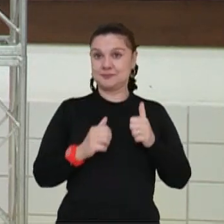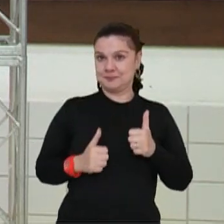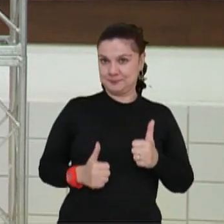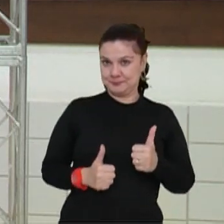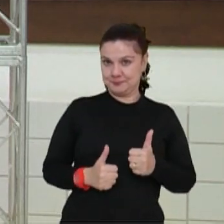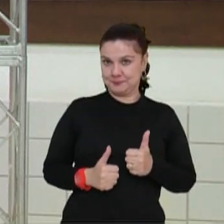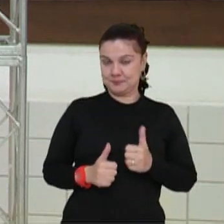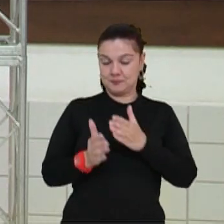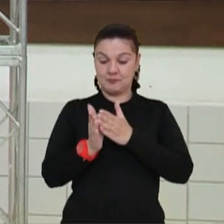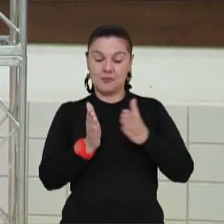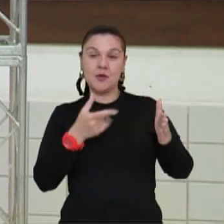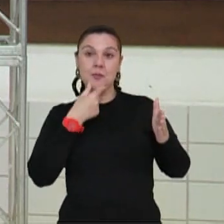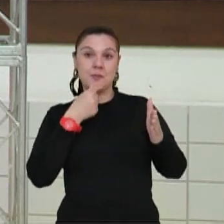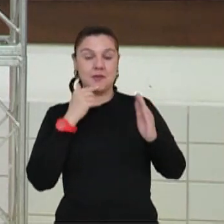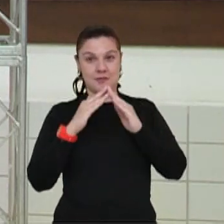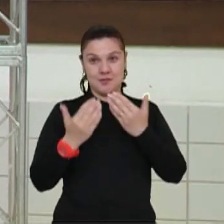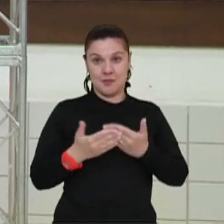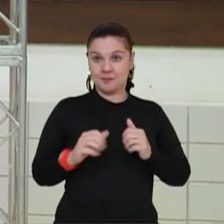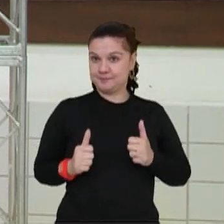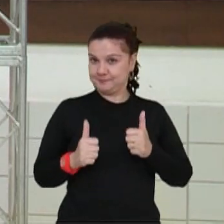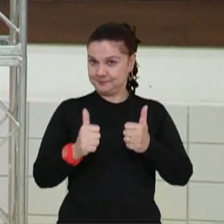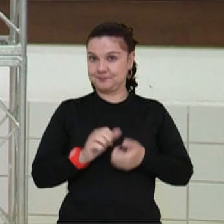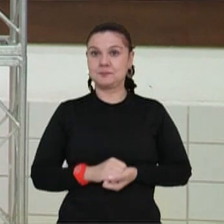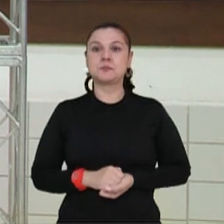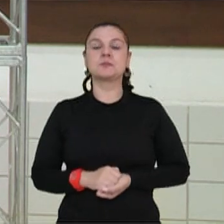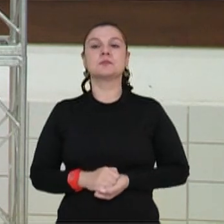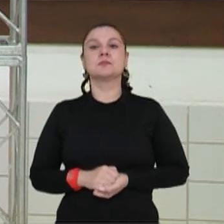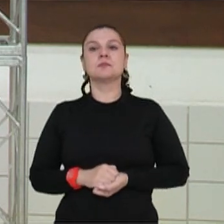amostra dos meninos da escola, beleza?